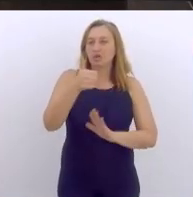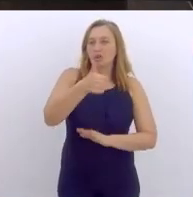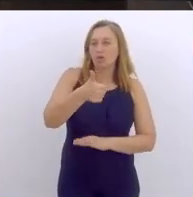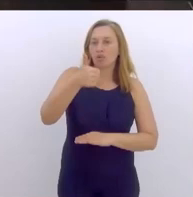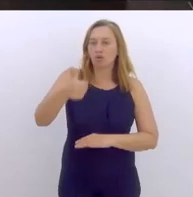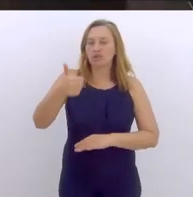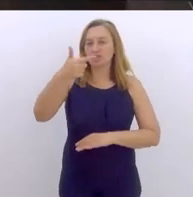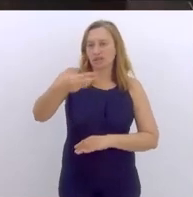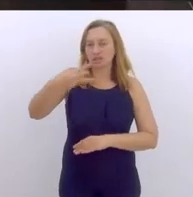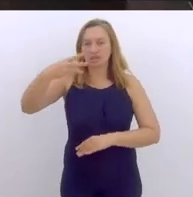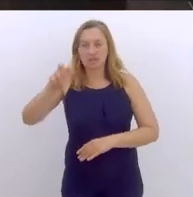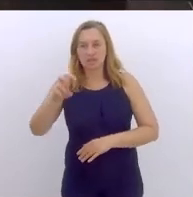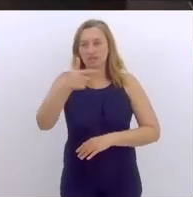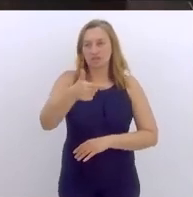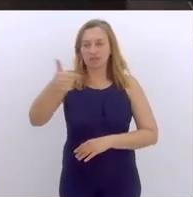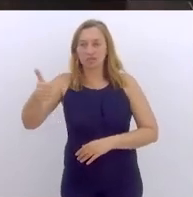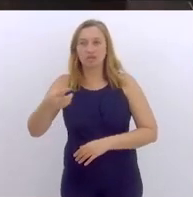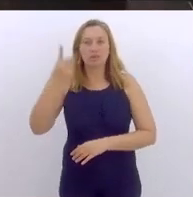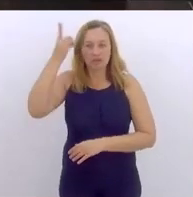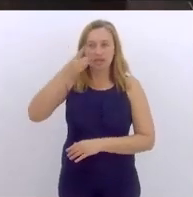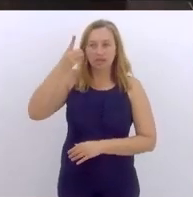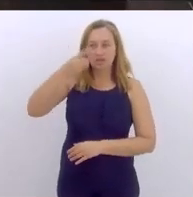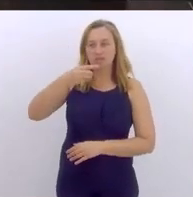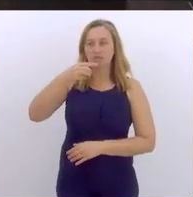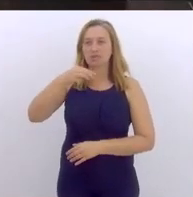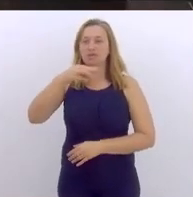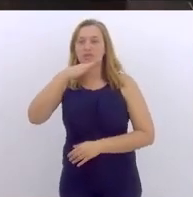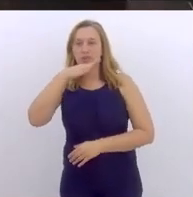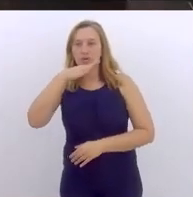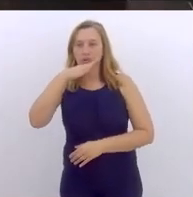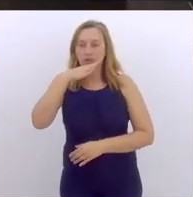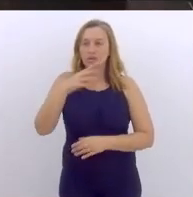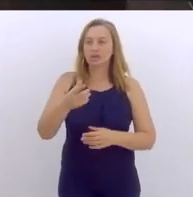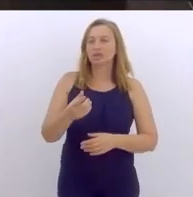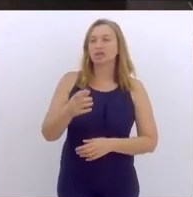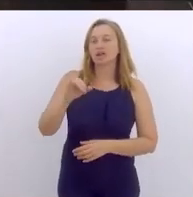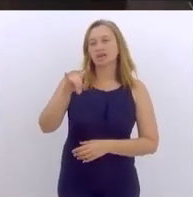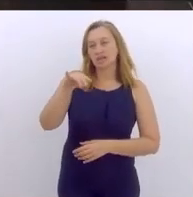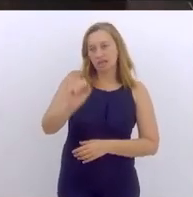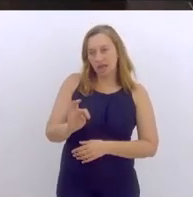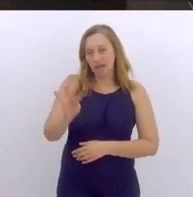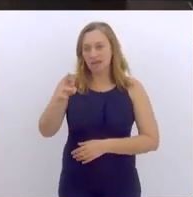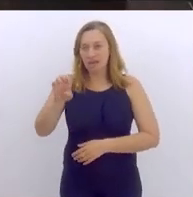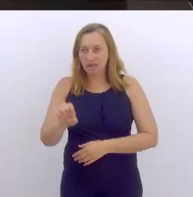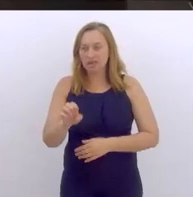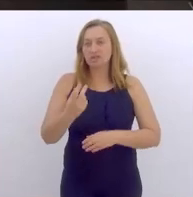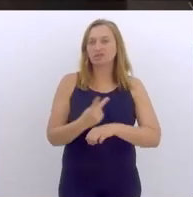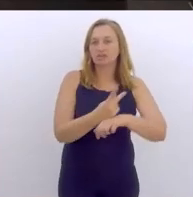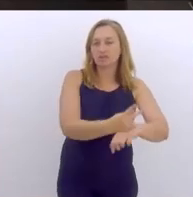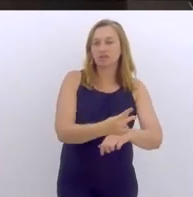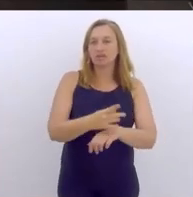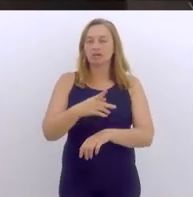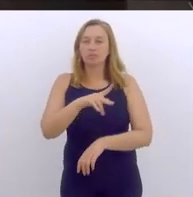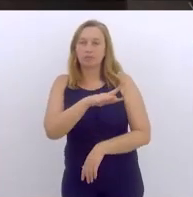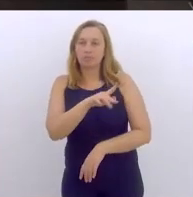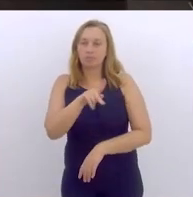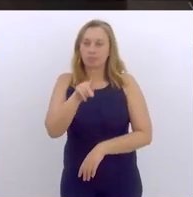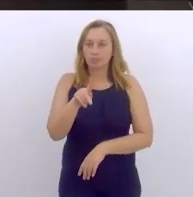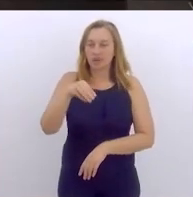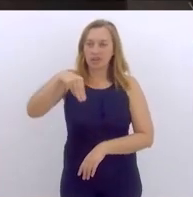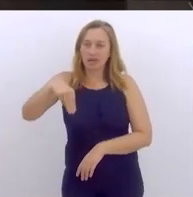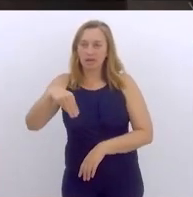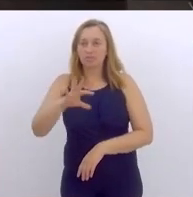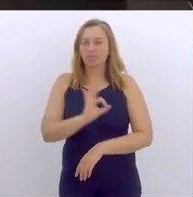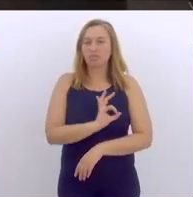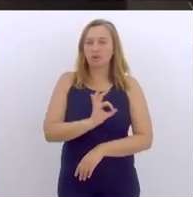de 22, de autoria do deputado Chiquinho da Mangueira, concede medalha Tiradentes, respectivo diploma, ao senhor subtenente da PM, Wagner Siqueira Viana,